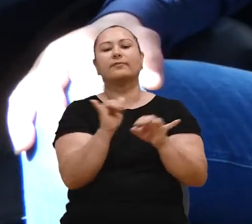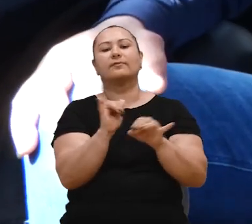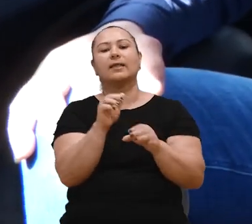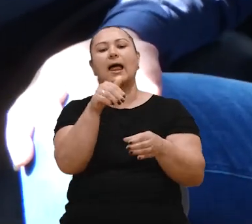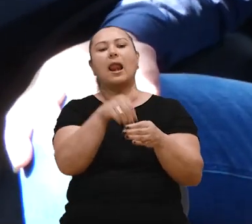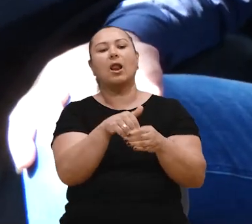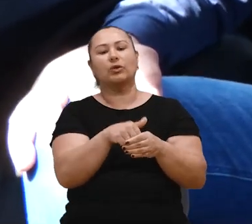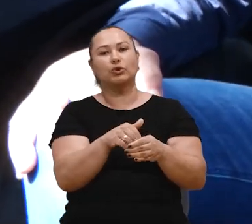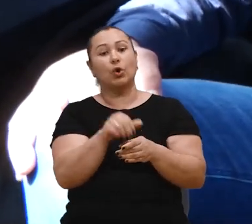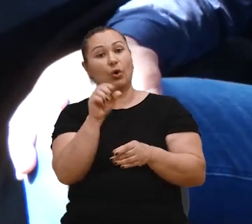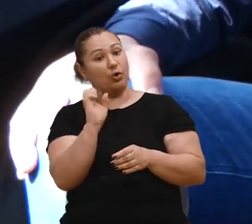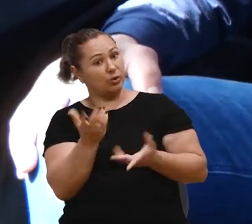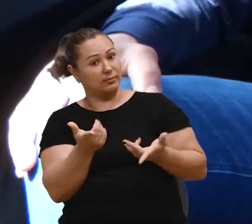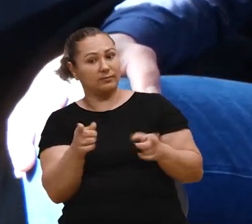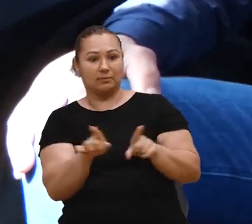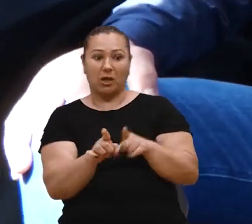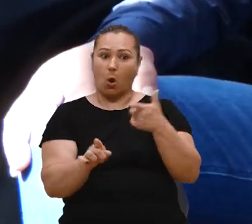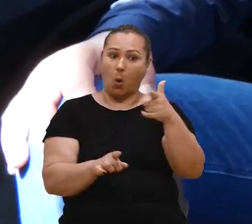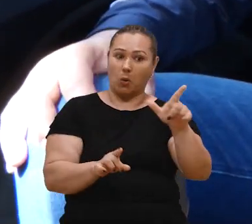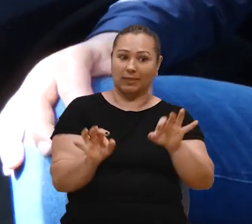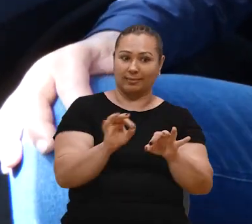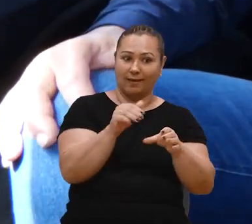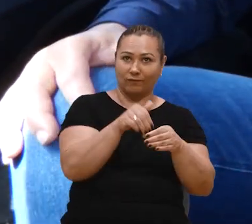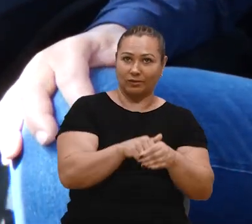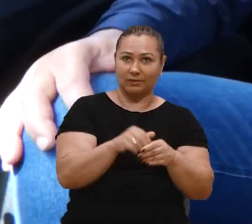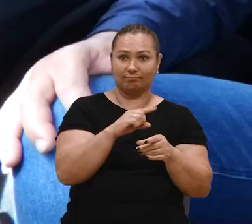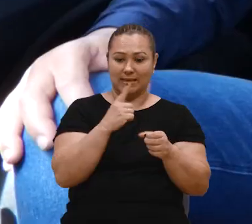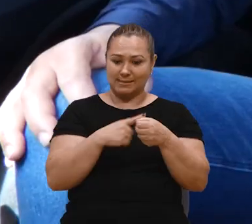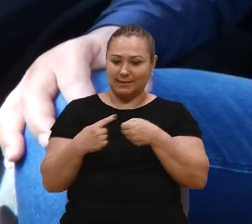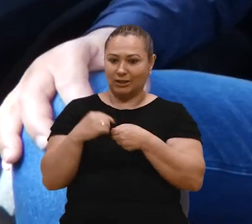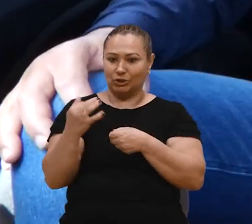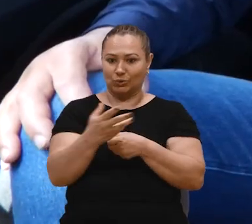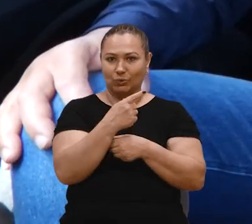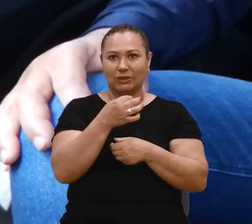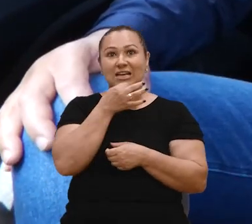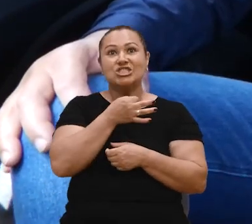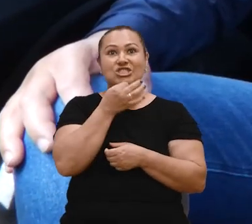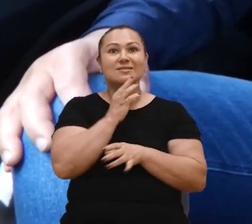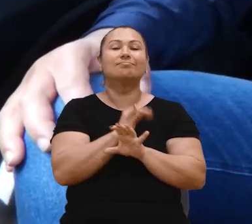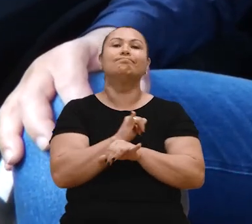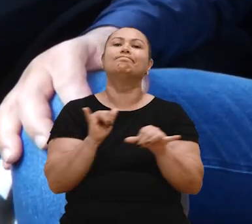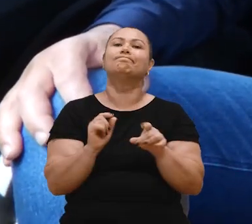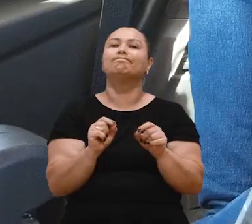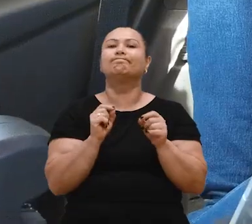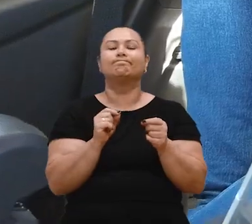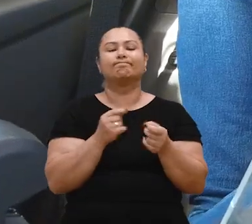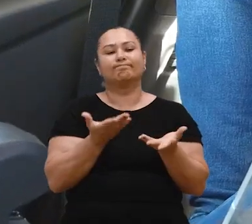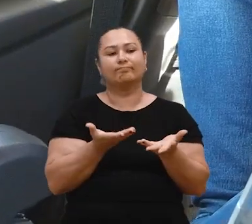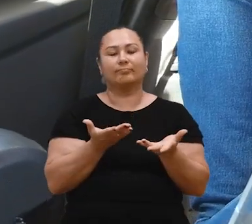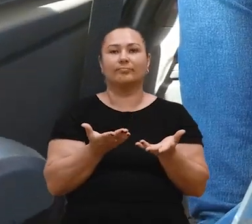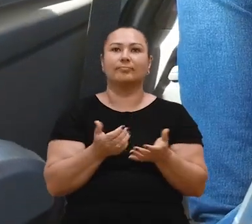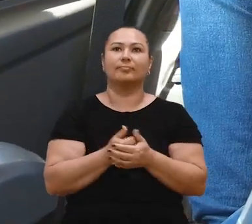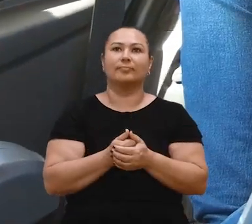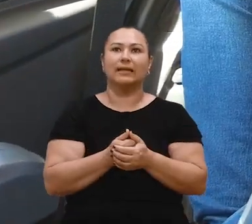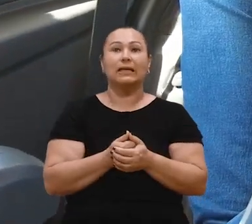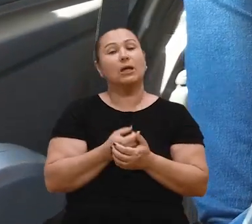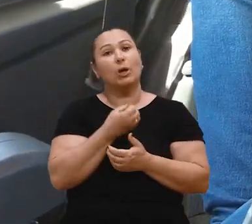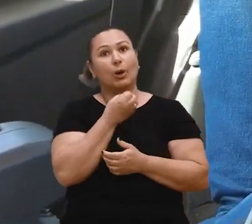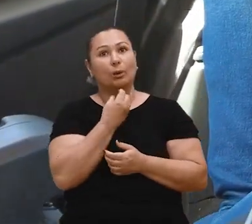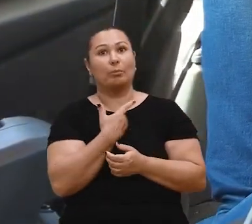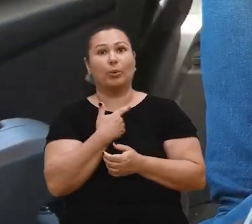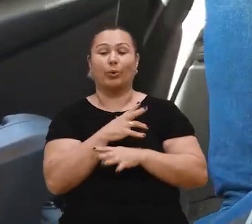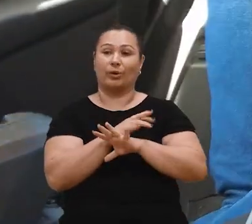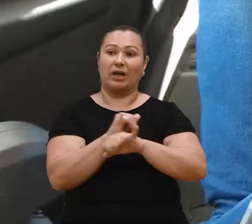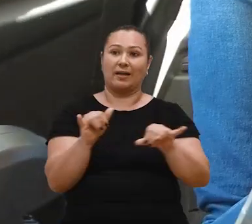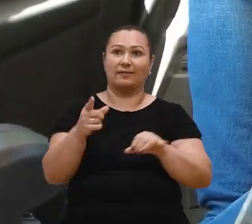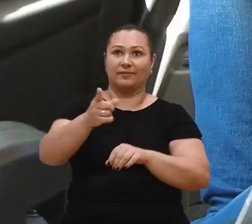não eleitor, que o senhor é um vereador de uma cidade toda, um recado para a comunidade caxiense que nos assiste aqui na TV Câmara. Bom, eu gostaria de deixar um recado,